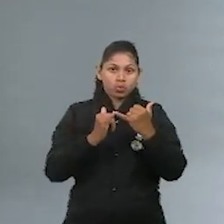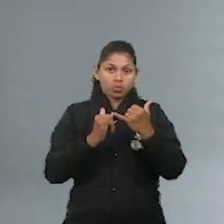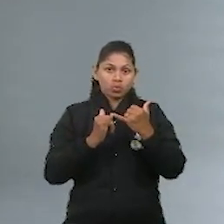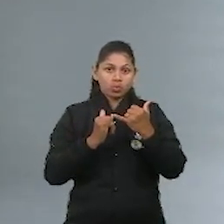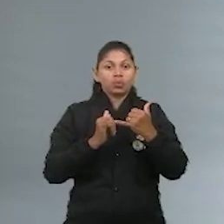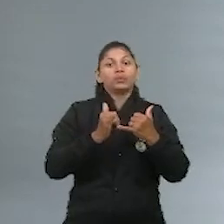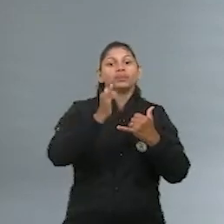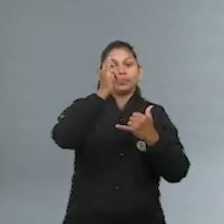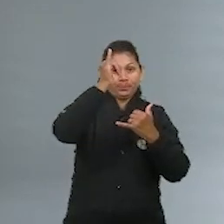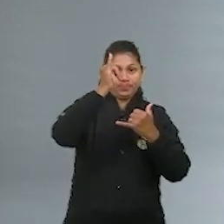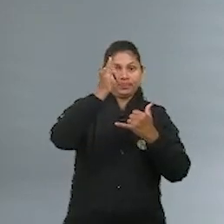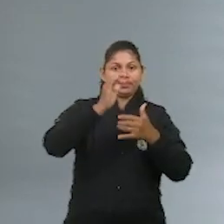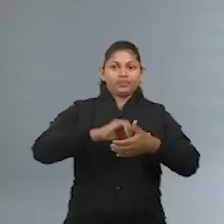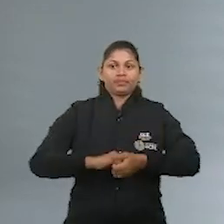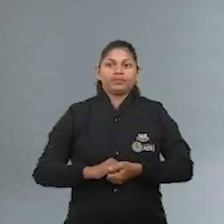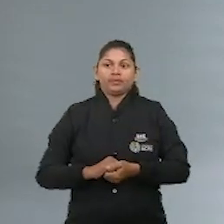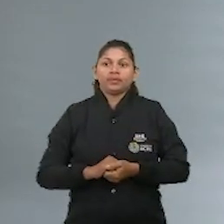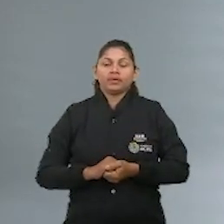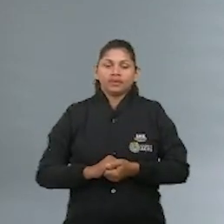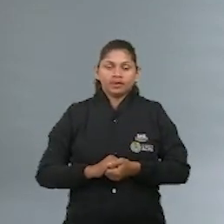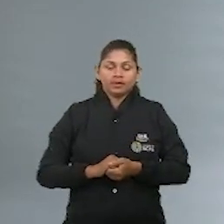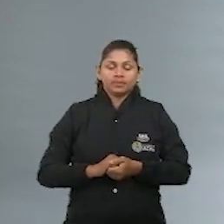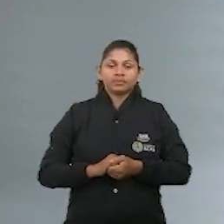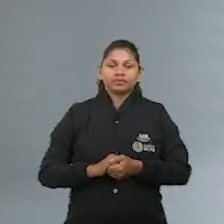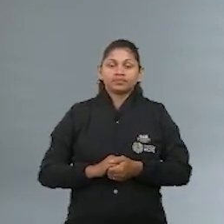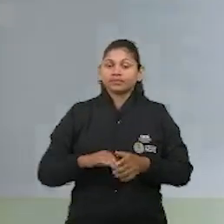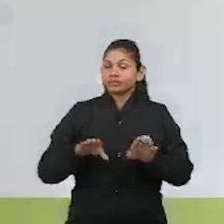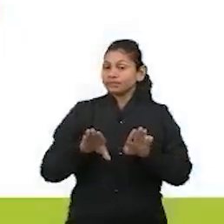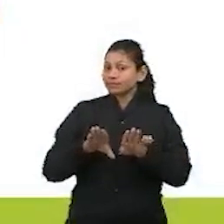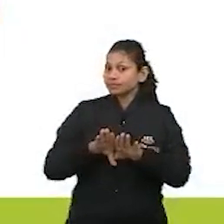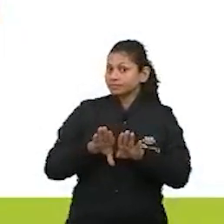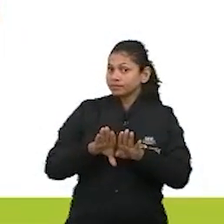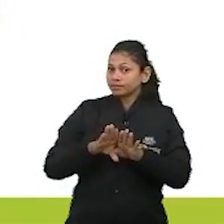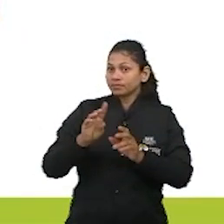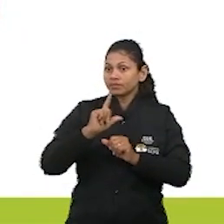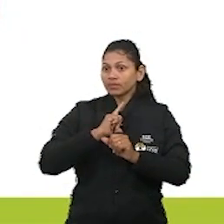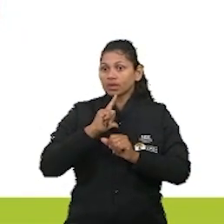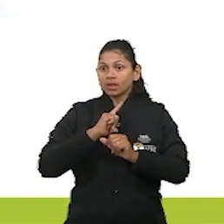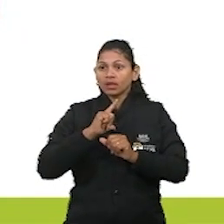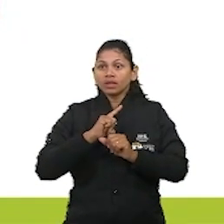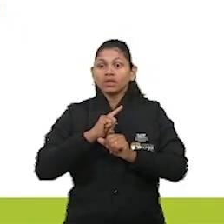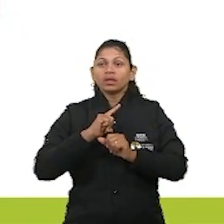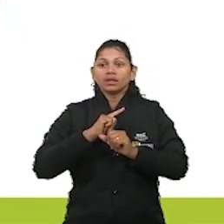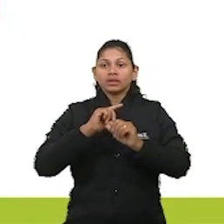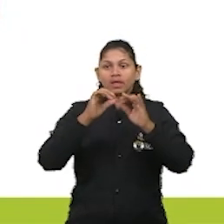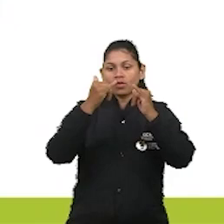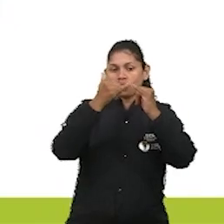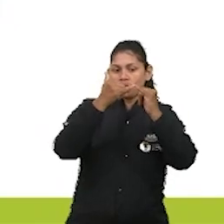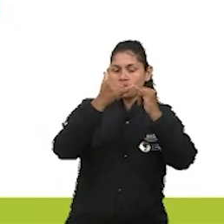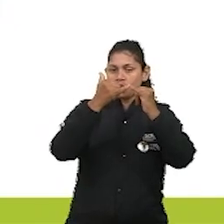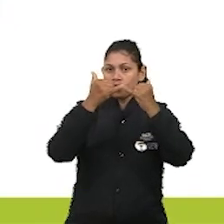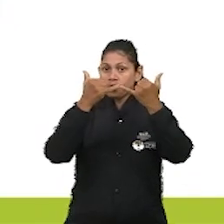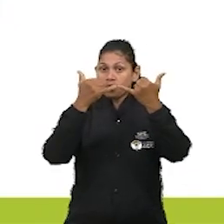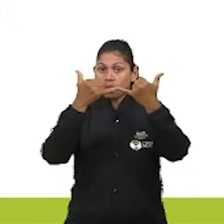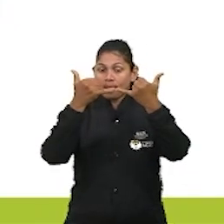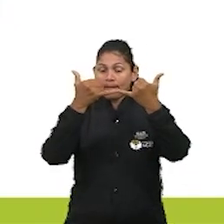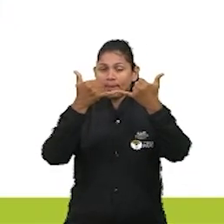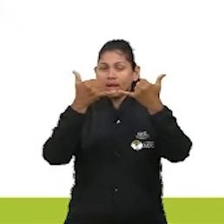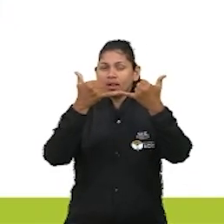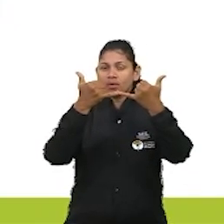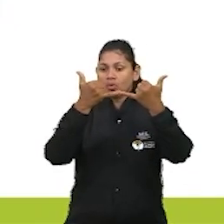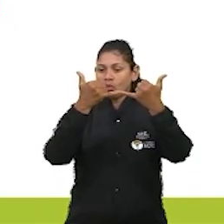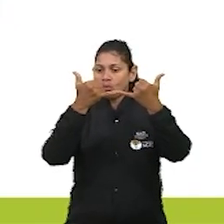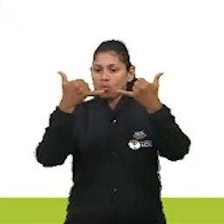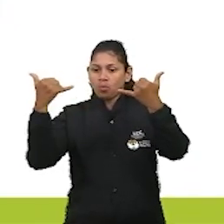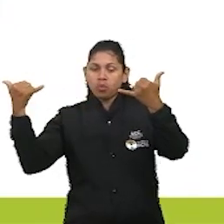falam sobre braços, tá? Que é um trecho de um circuito compreendido entre 2 nós consecutivos. Como é que seria